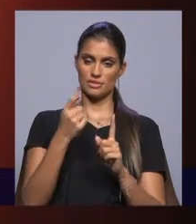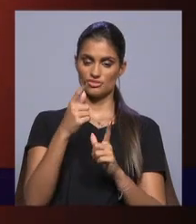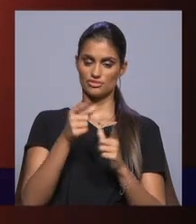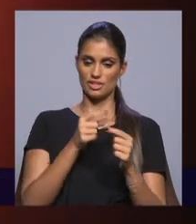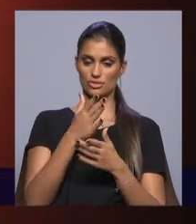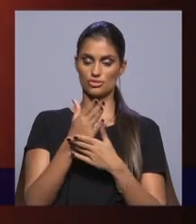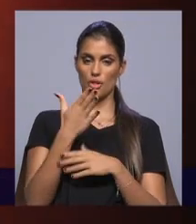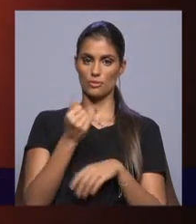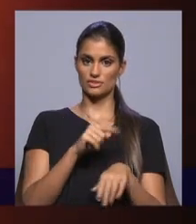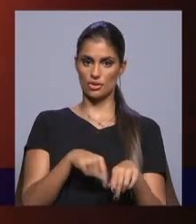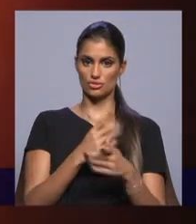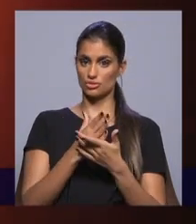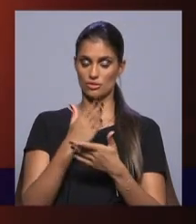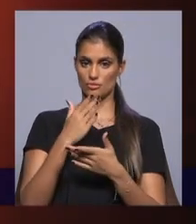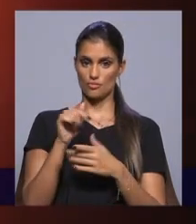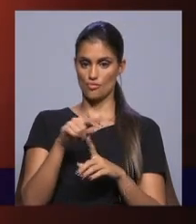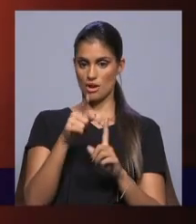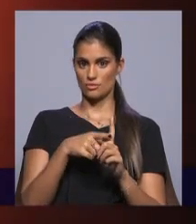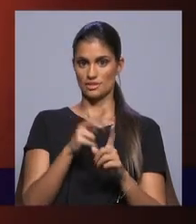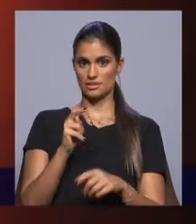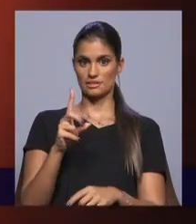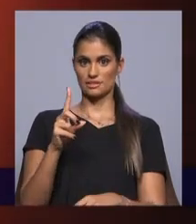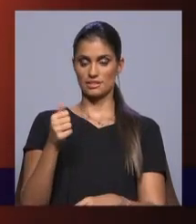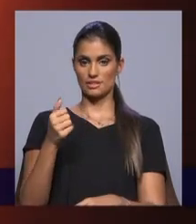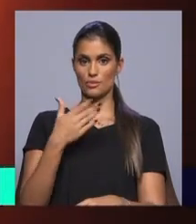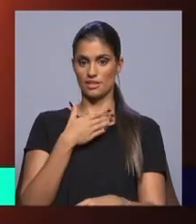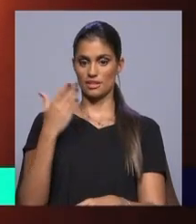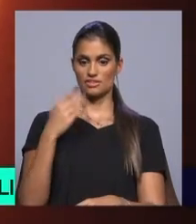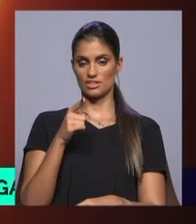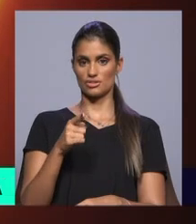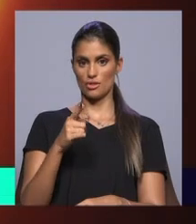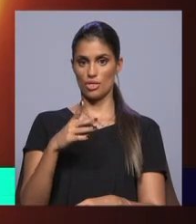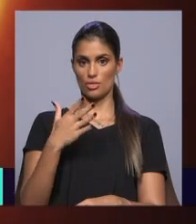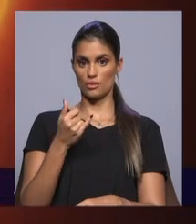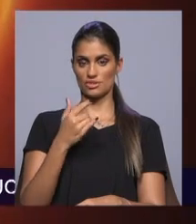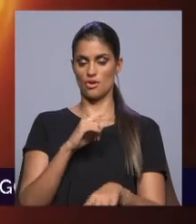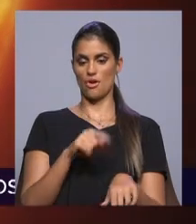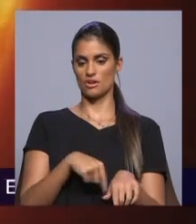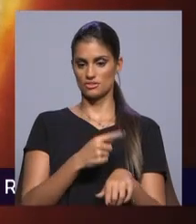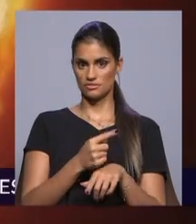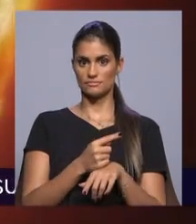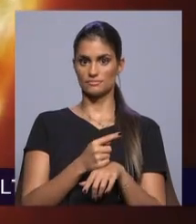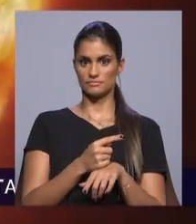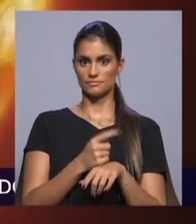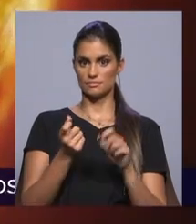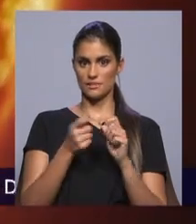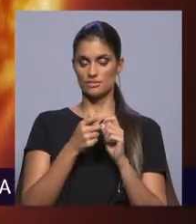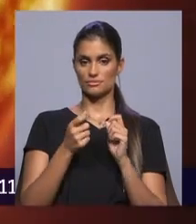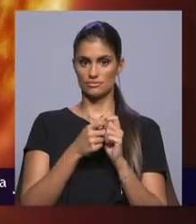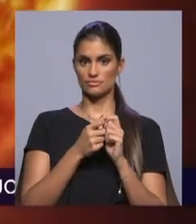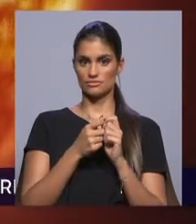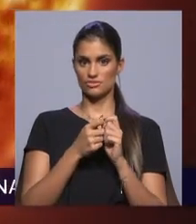apenas 12 horas. O nosso ano são 365 dias, este é 12 horas. Ou seja, muito próximo da sua